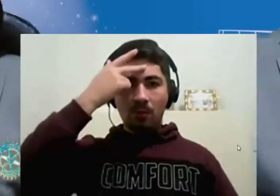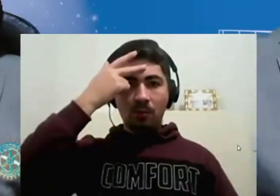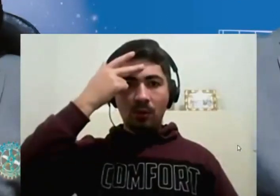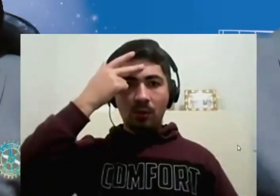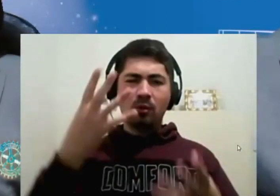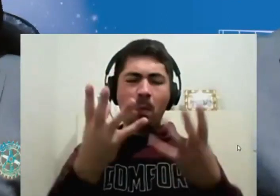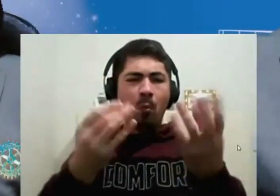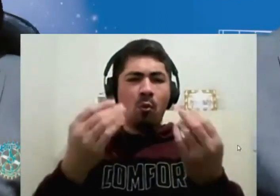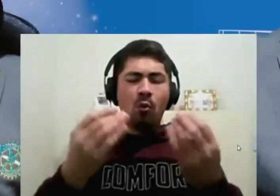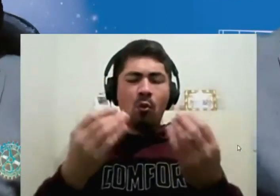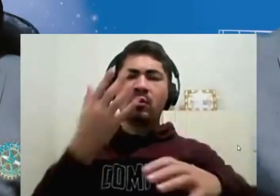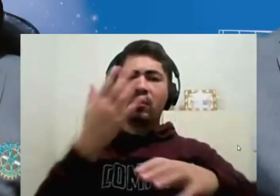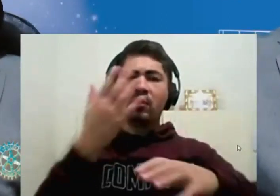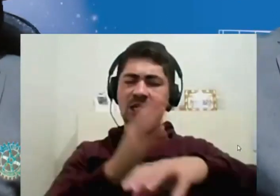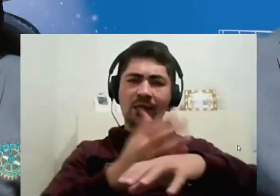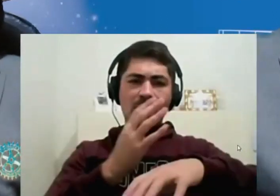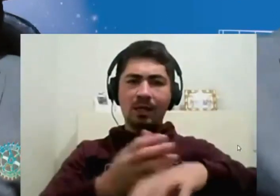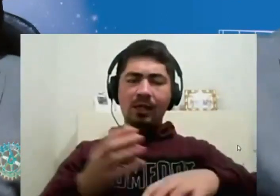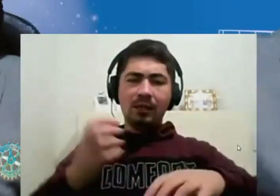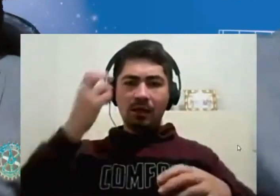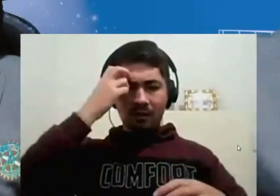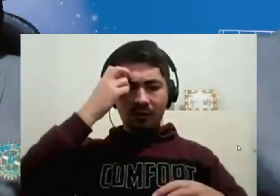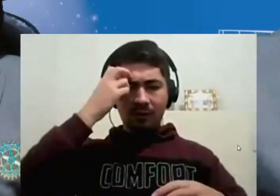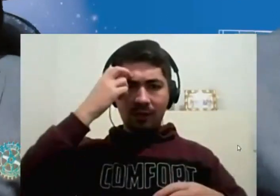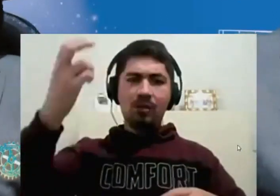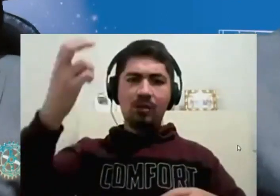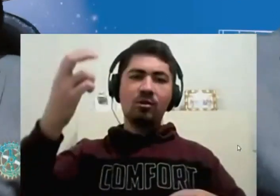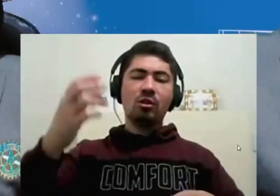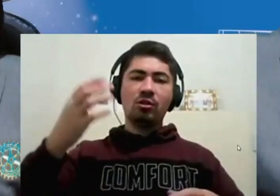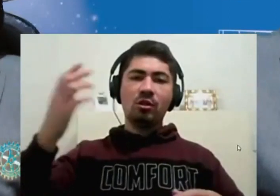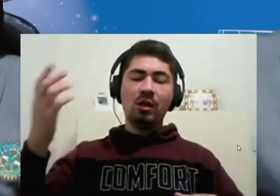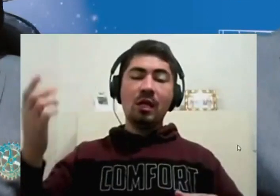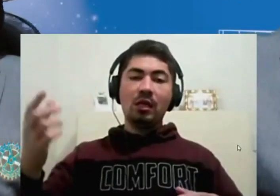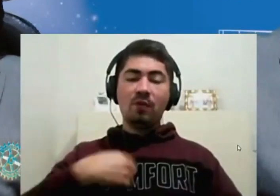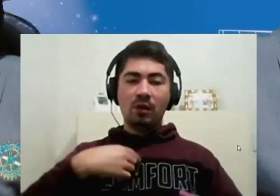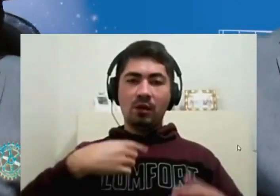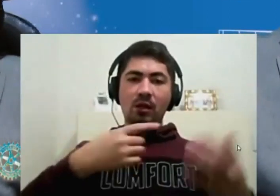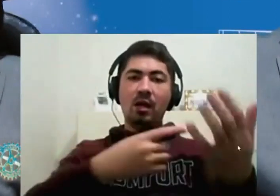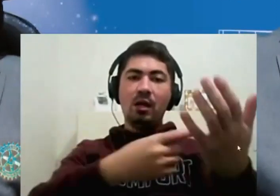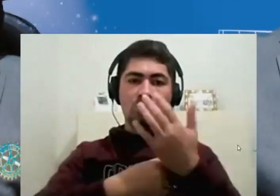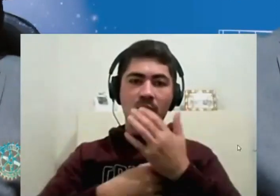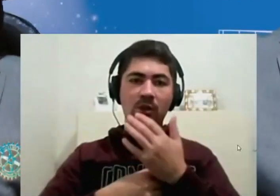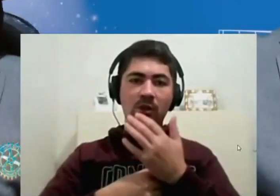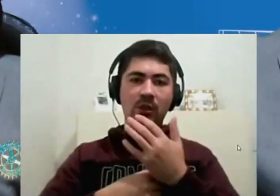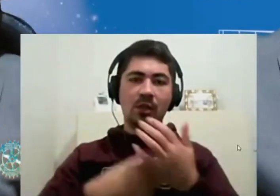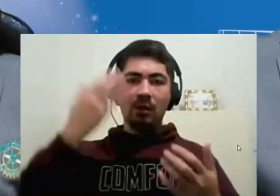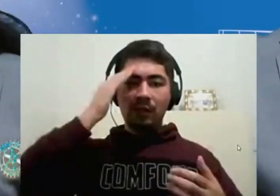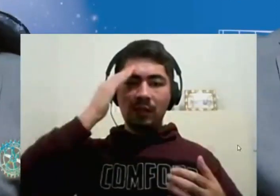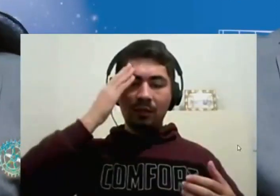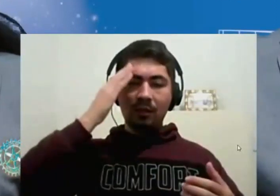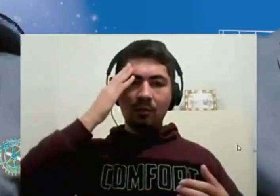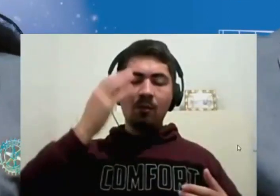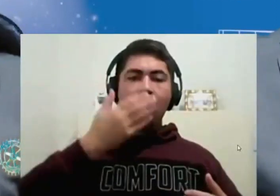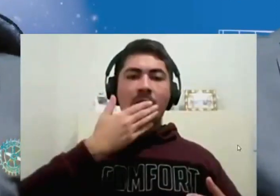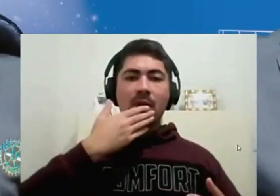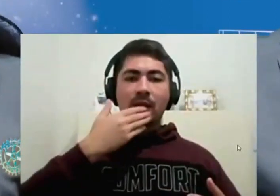treinadas, experientes, que vão nos trazer uma mensagem para que a gente entenda melhor